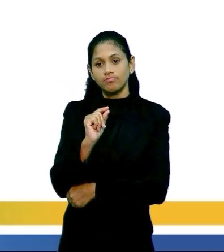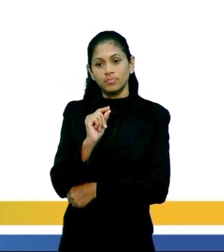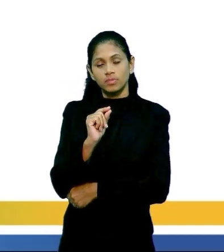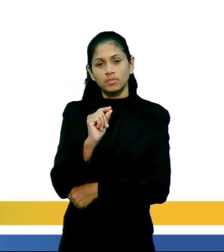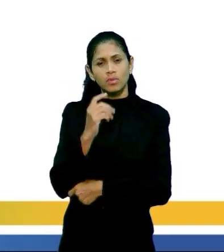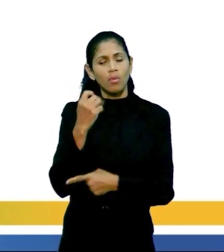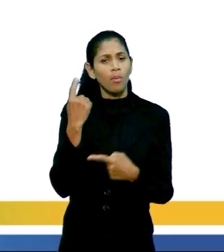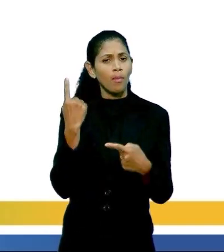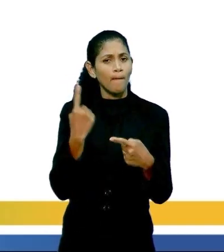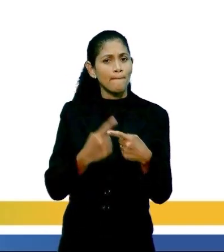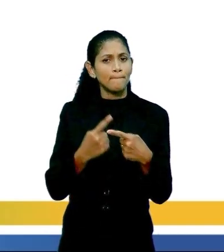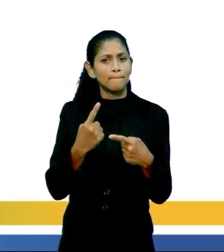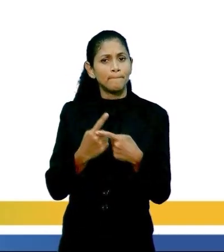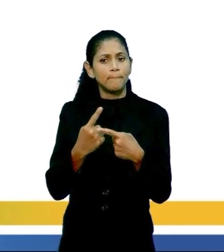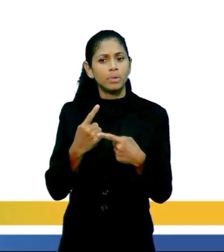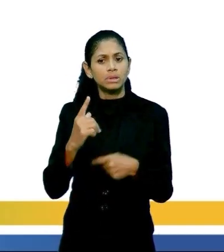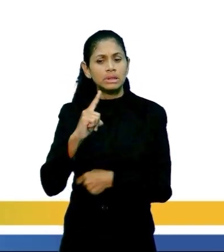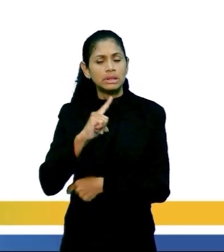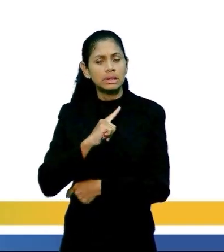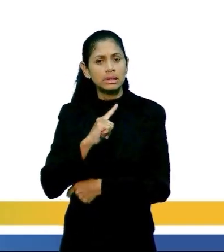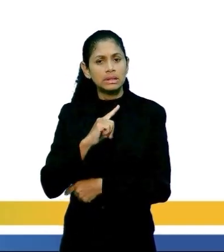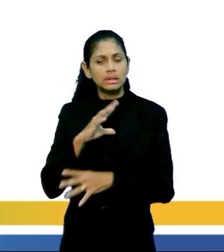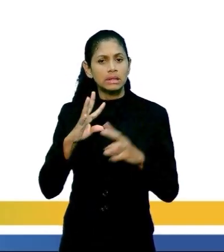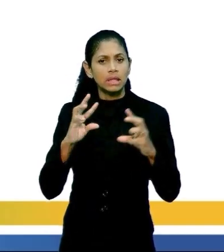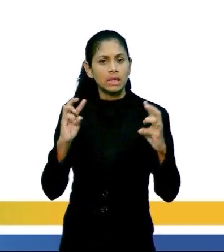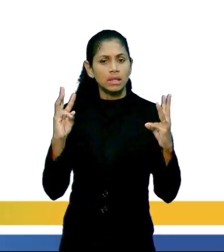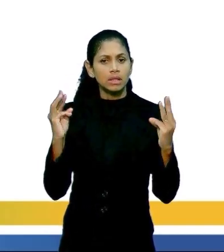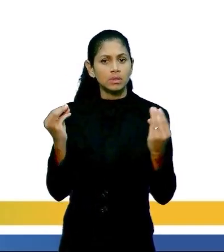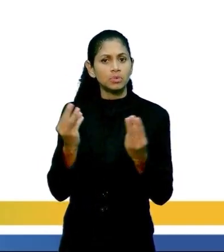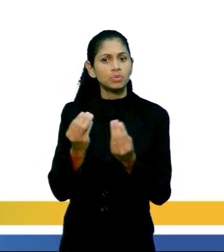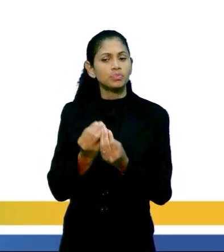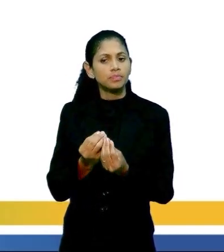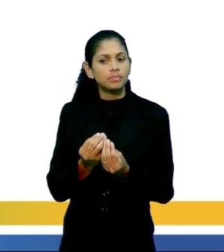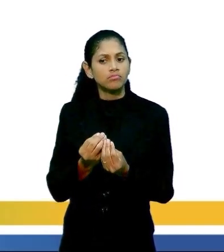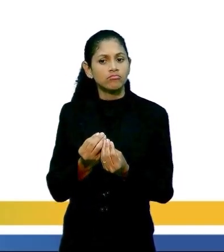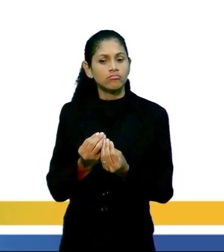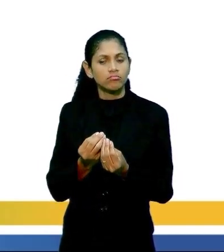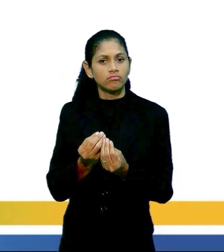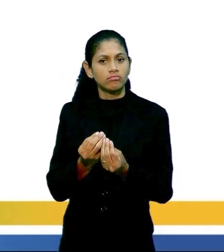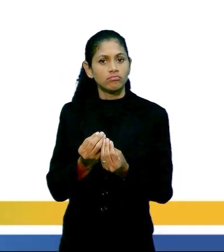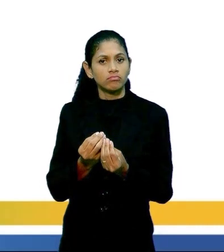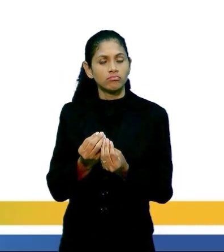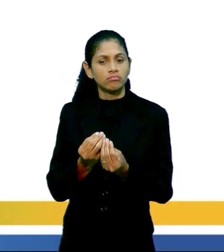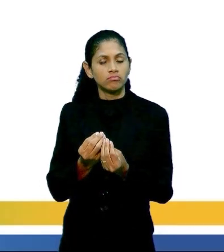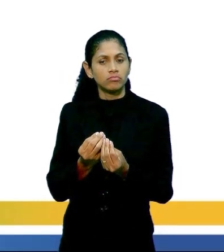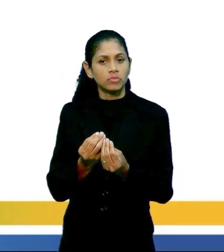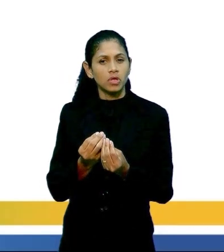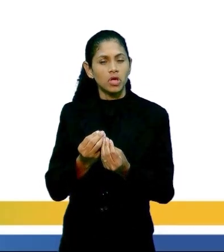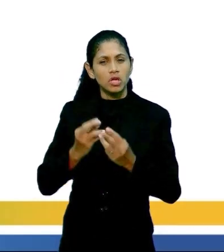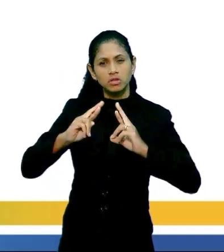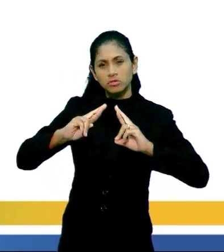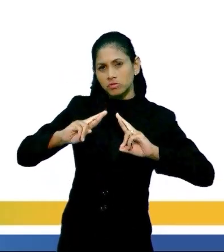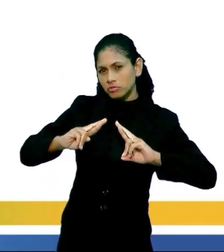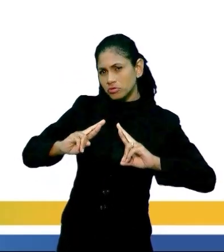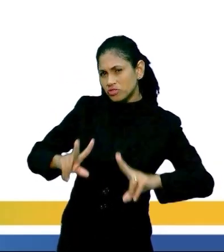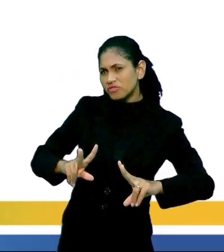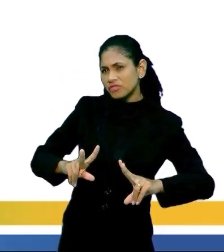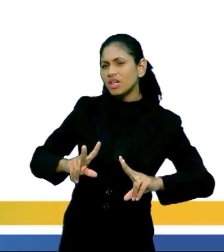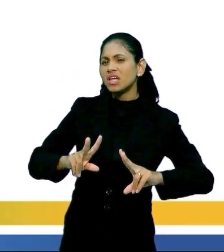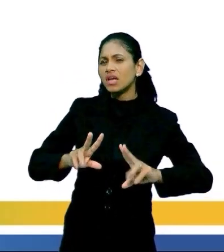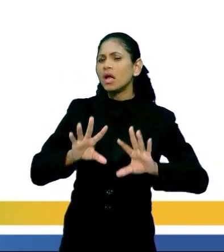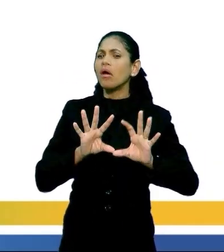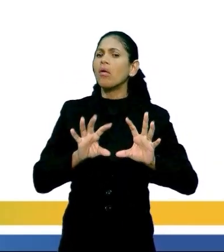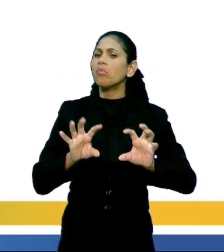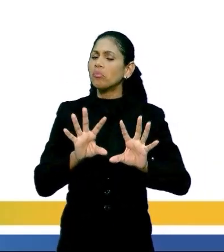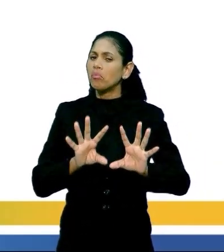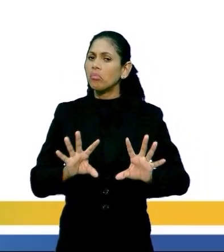Por que temos substâncias que se comportam de formas diferentes? Será que você já parou para pensar